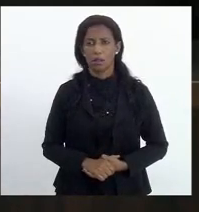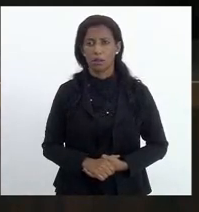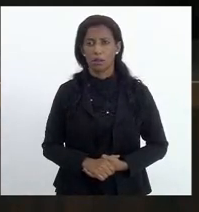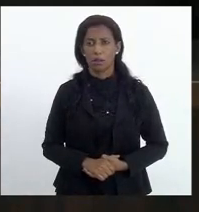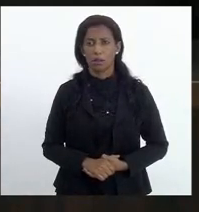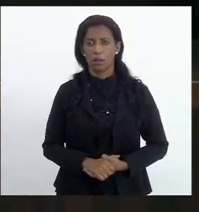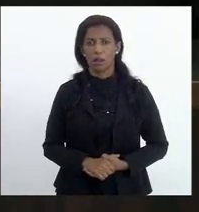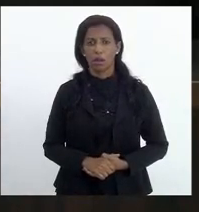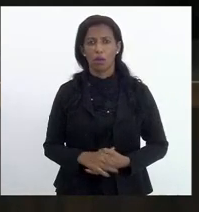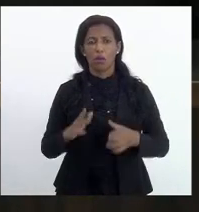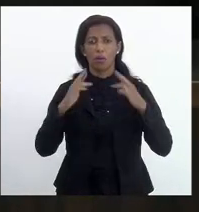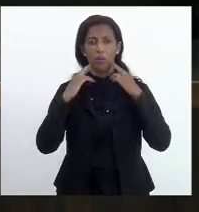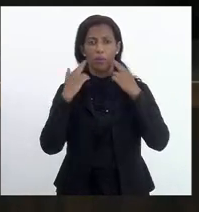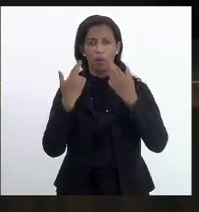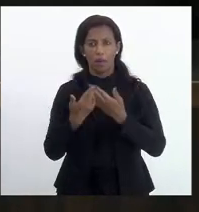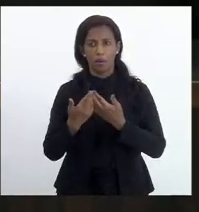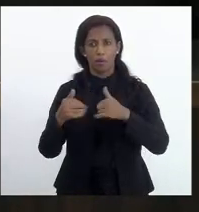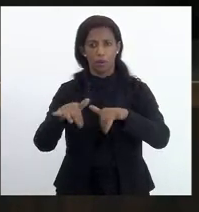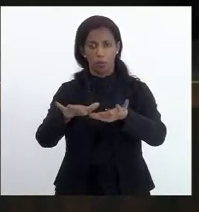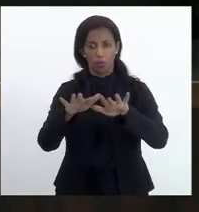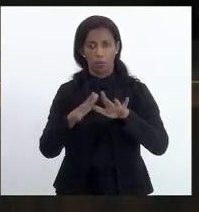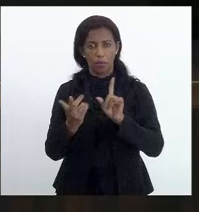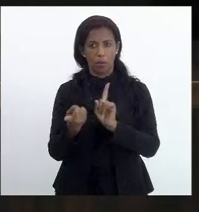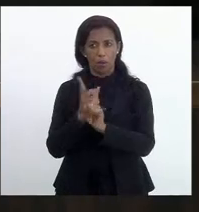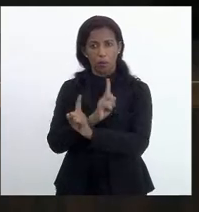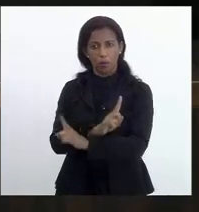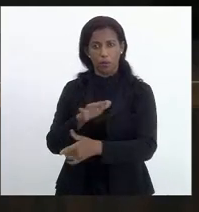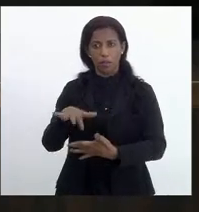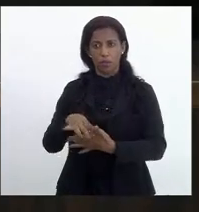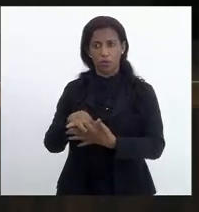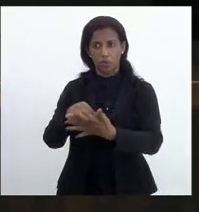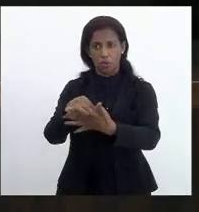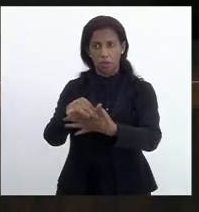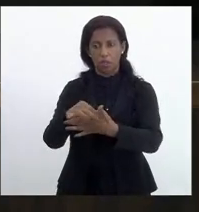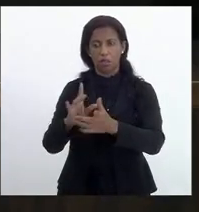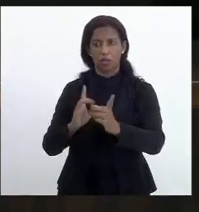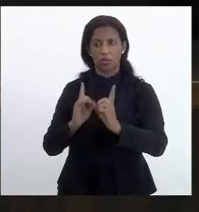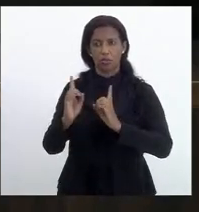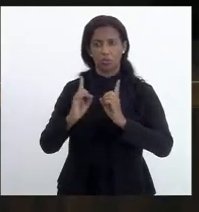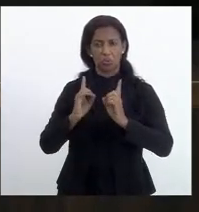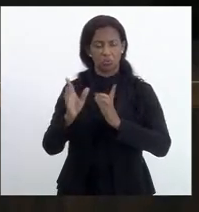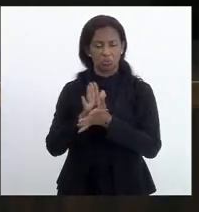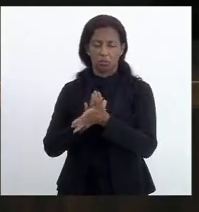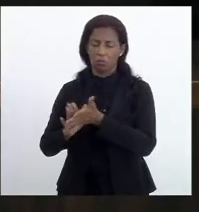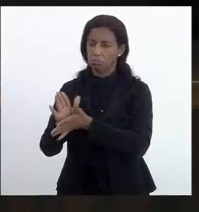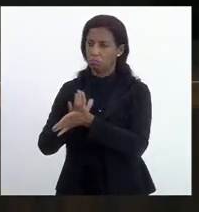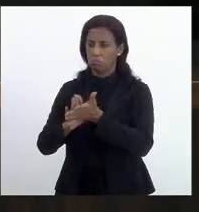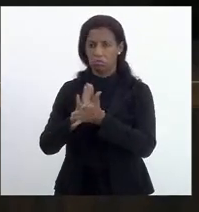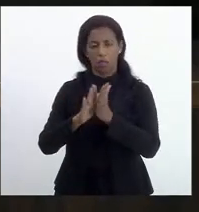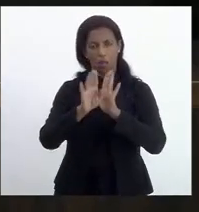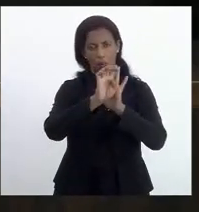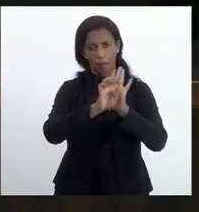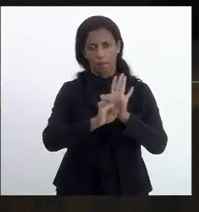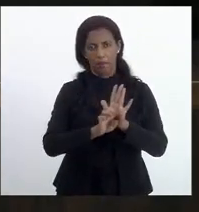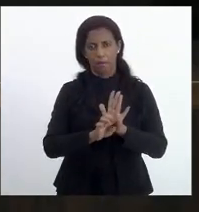Como é uma audiência pública, Márcio, ao contrário da reunião de líderes, nós não estávamos discutindo nenhuma